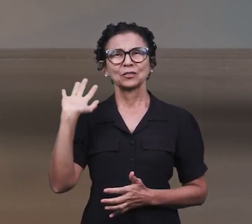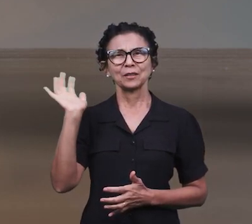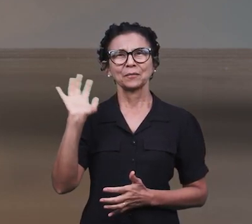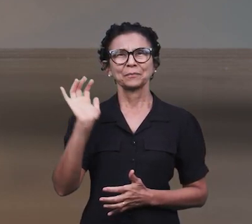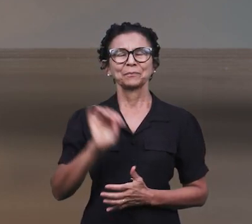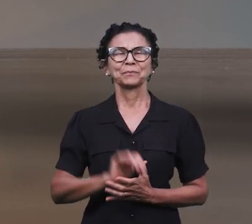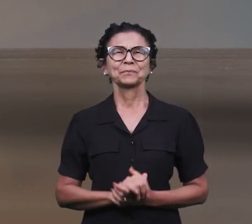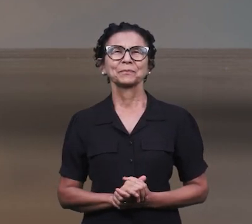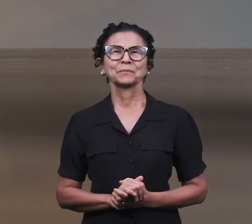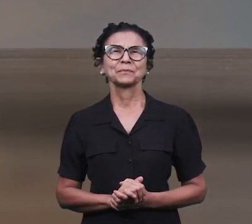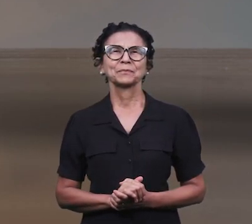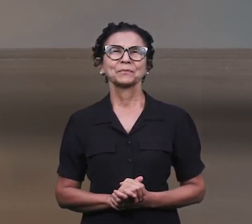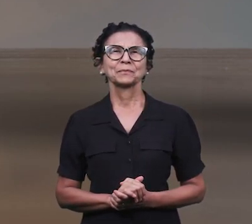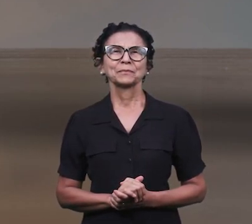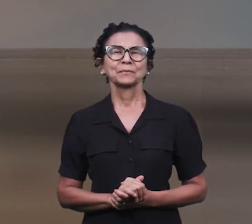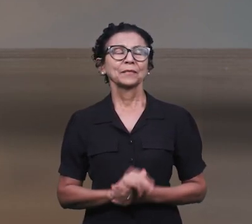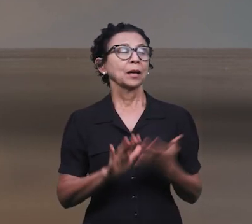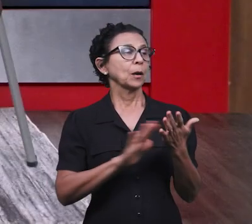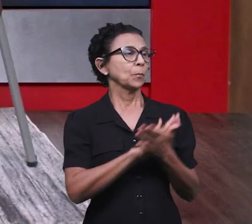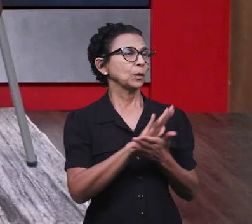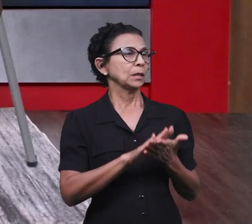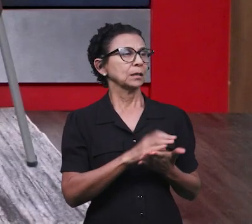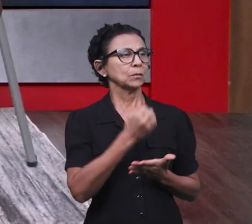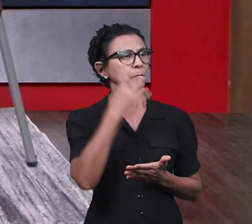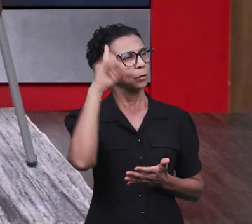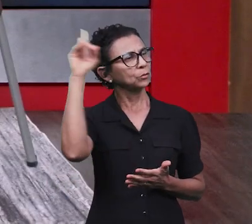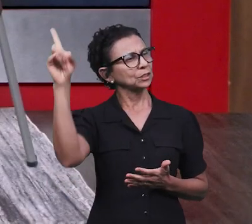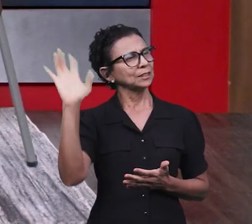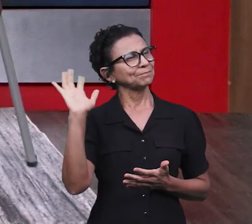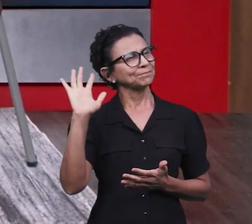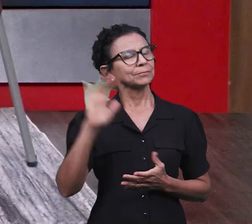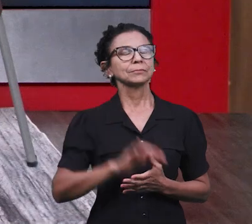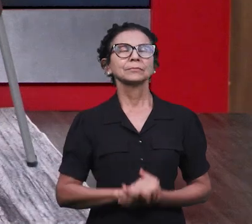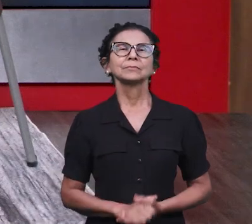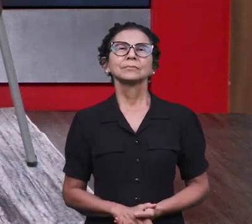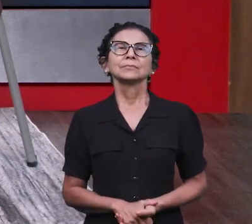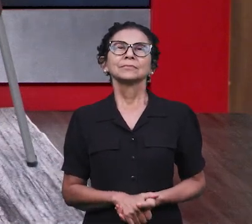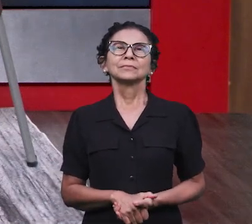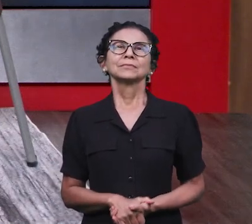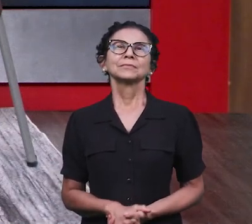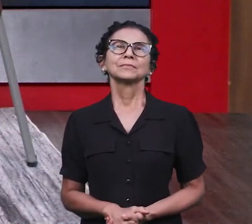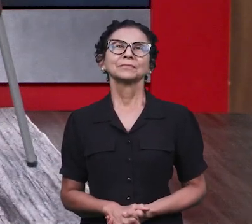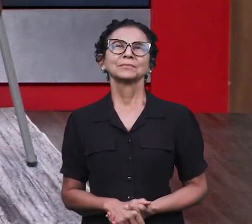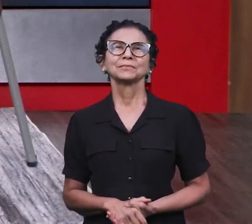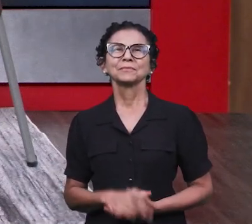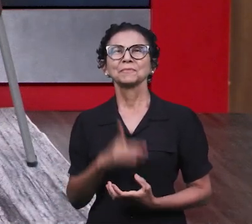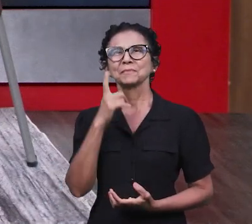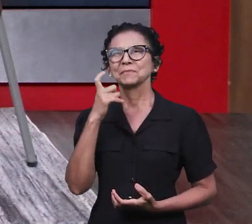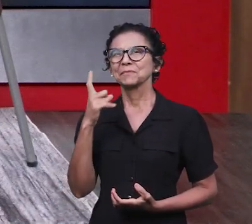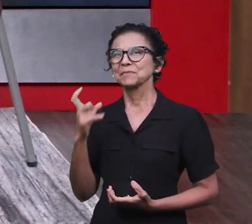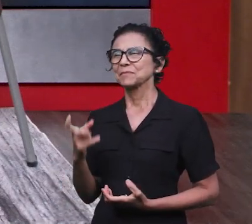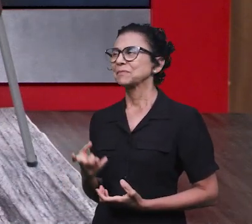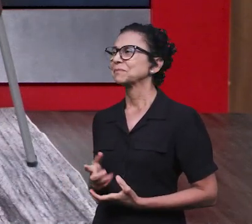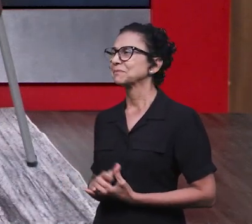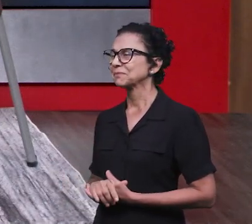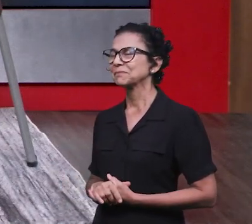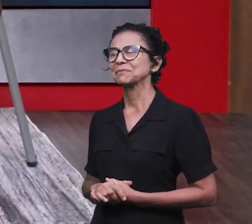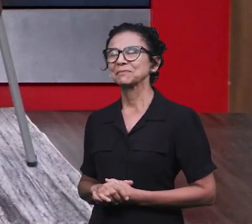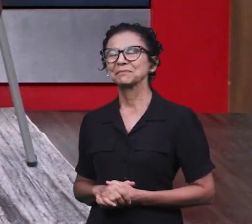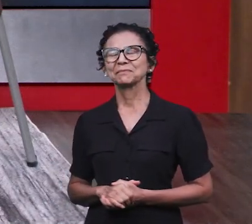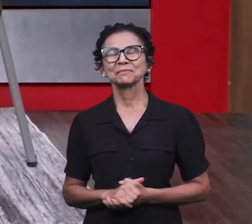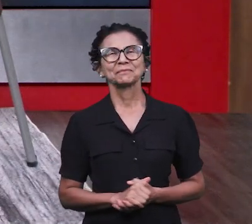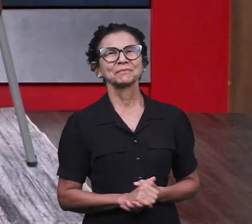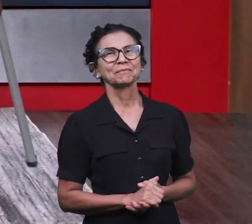Por nada, tenha um ótimo dia. Até mais! Muito interessante, né? Muito interessante esse vídeo que dá uma